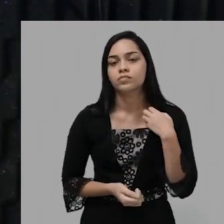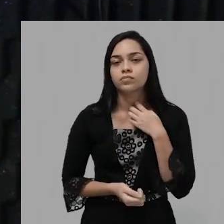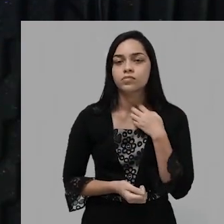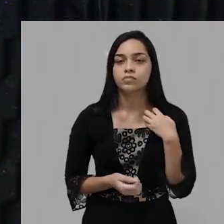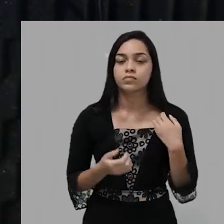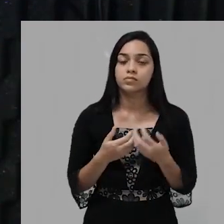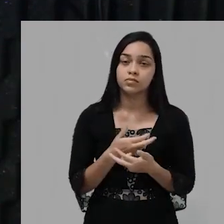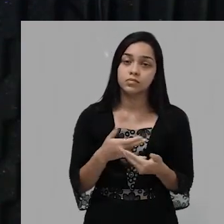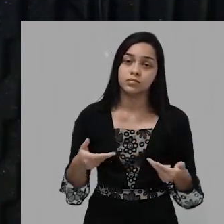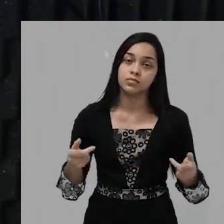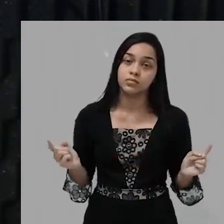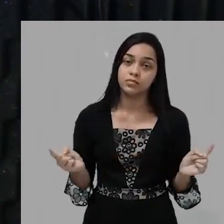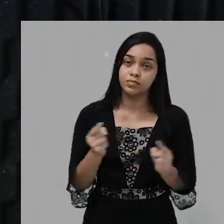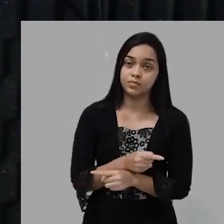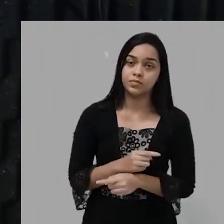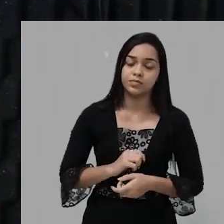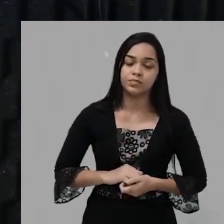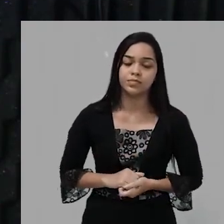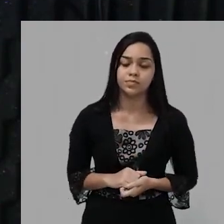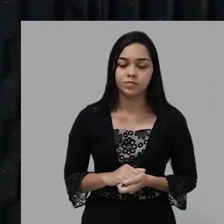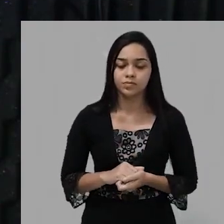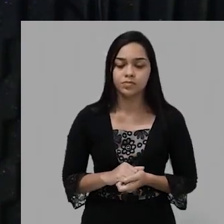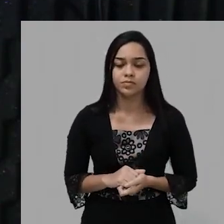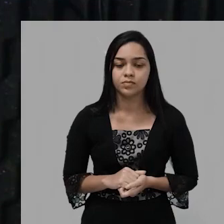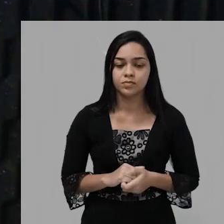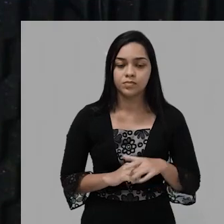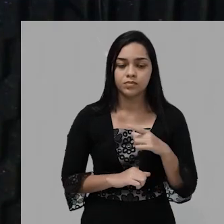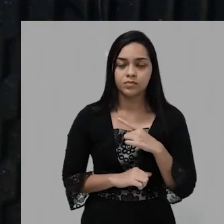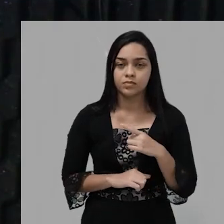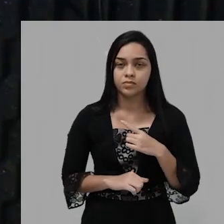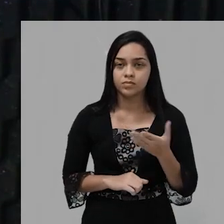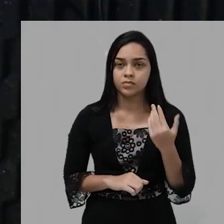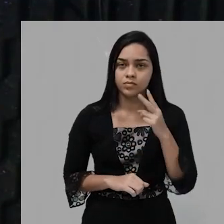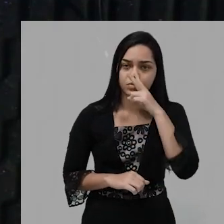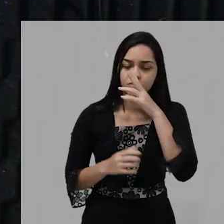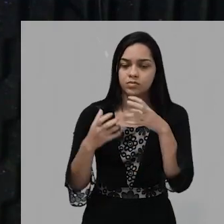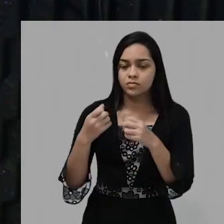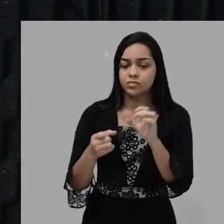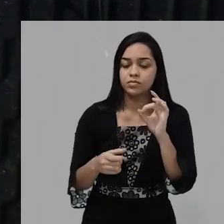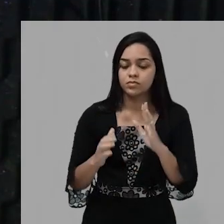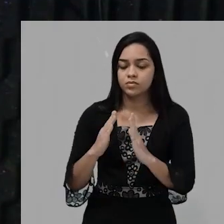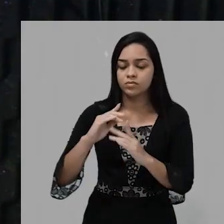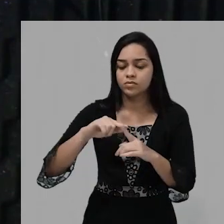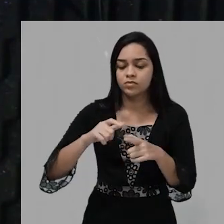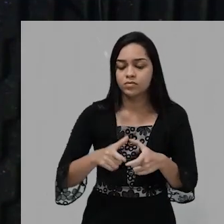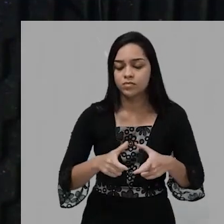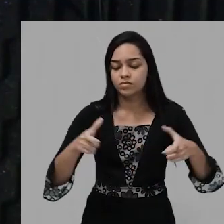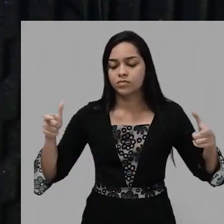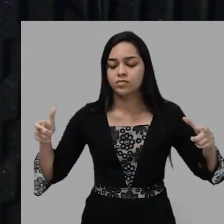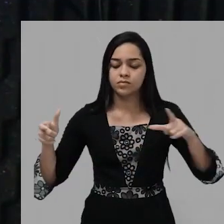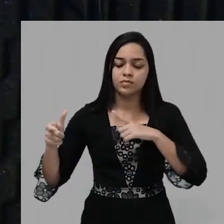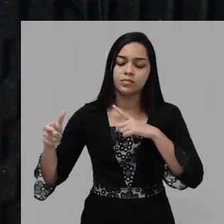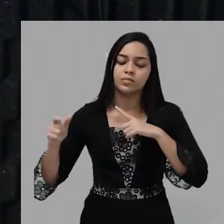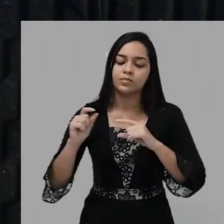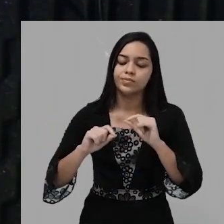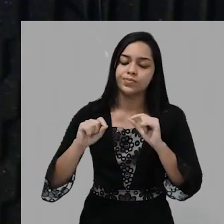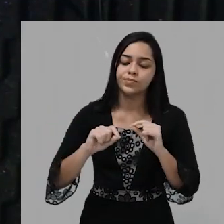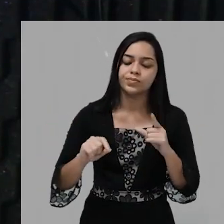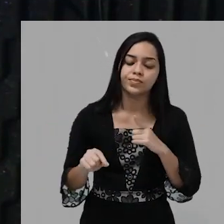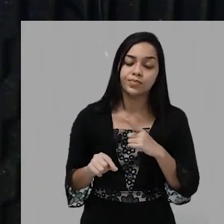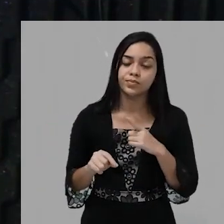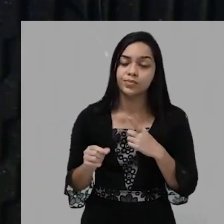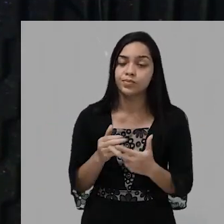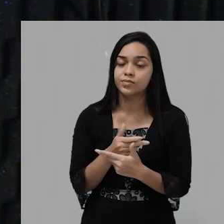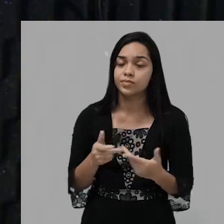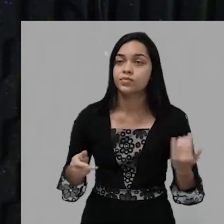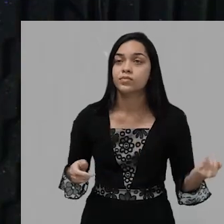são opostos. Vigente à época como o poder da igreja que só crescia, este se tornava, sobretudo, o ponto de